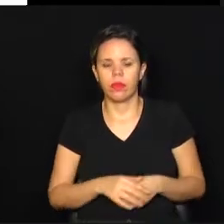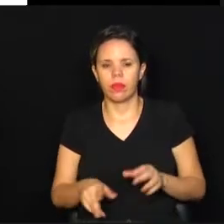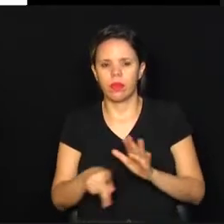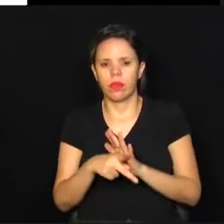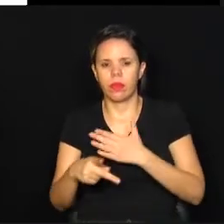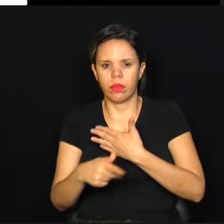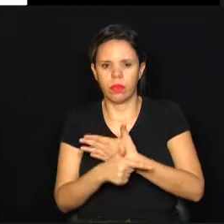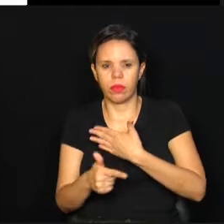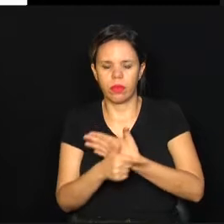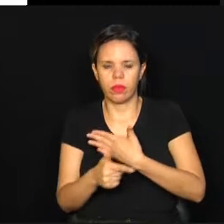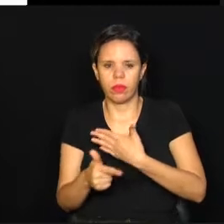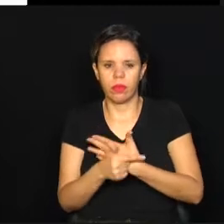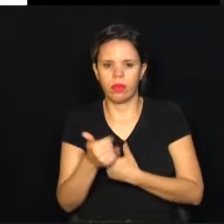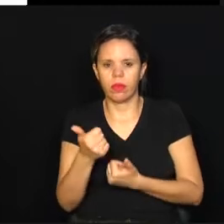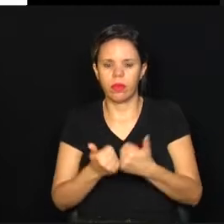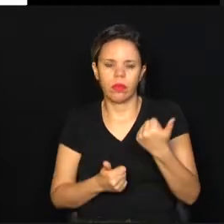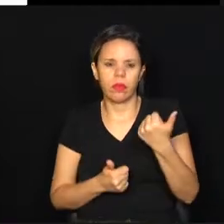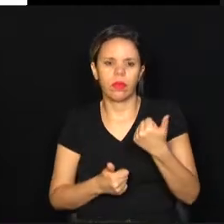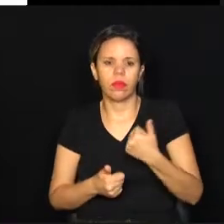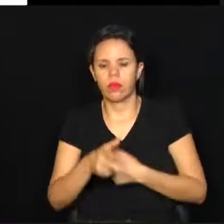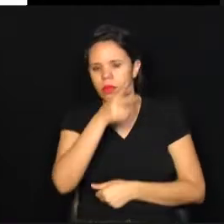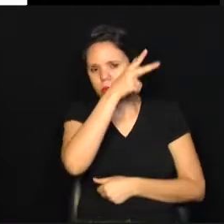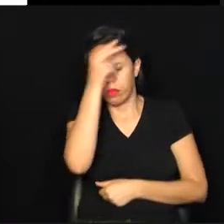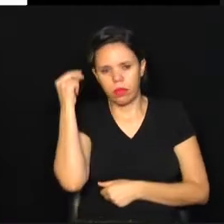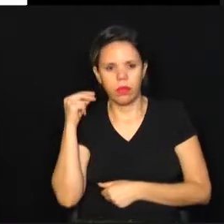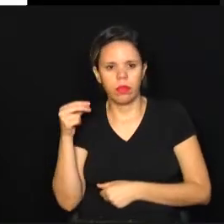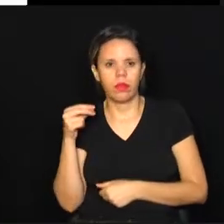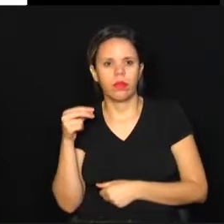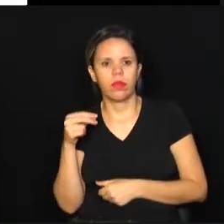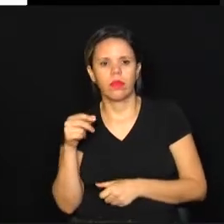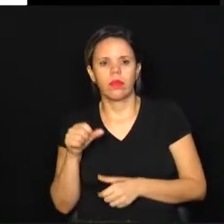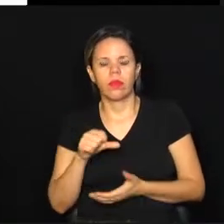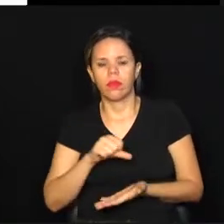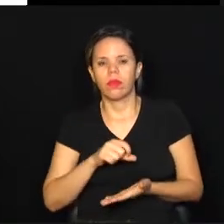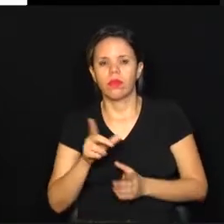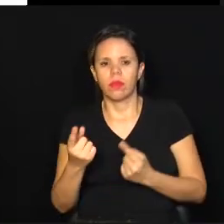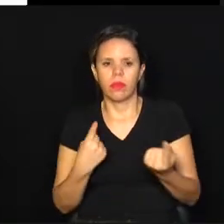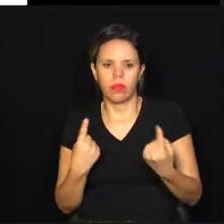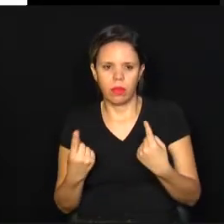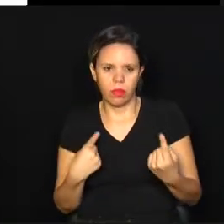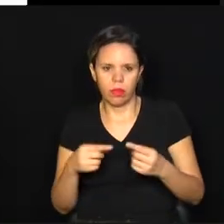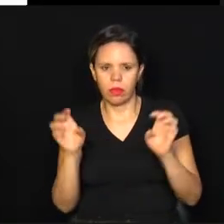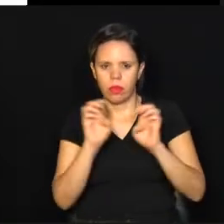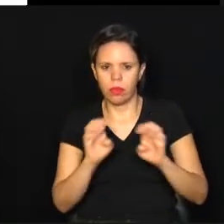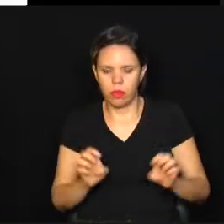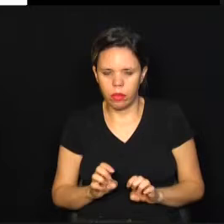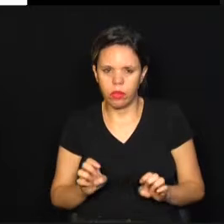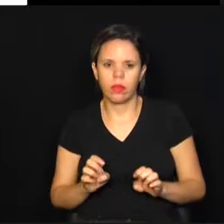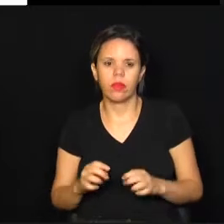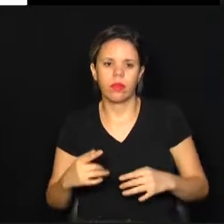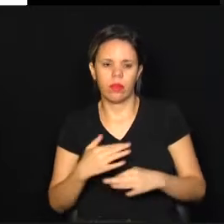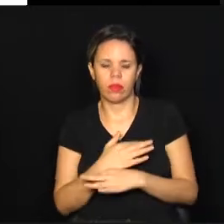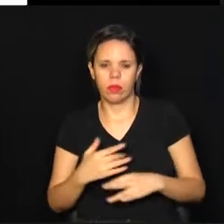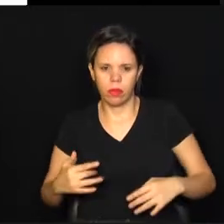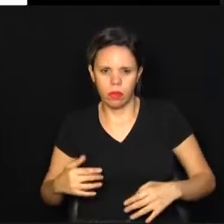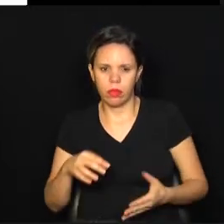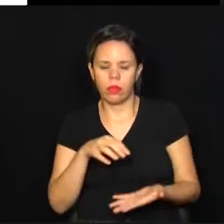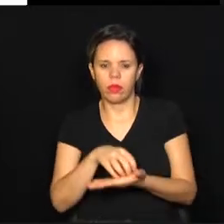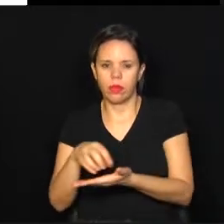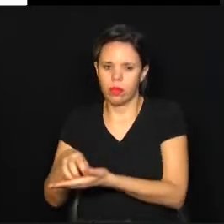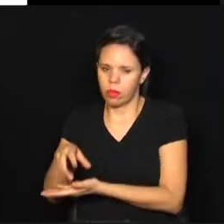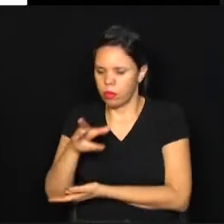da subprefeitura, né? O zoneamento, os projetos urbanos estratégicos, né? Os equipamentos,